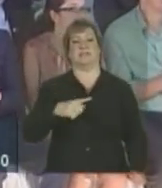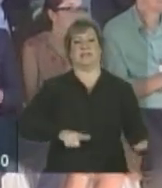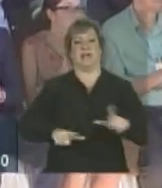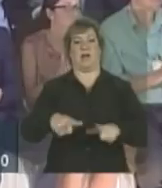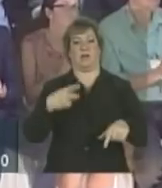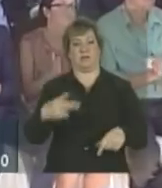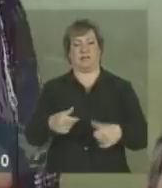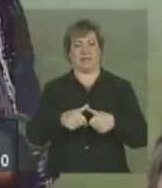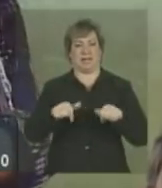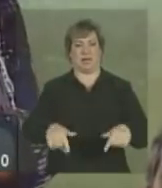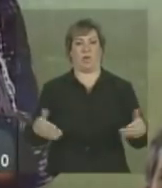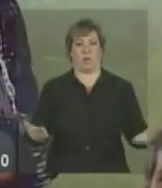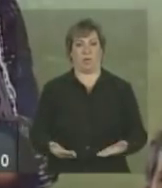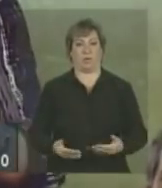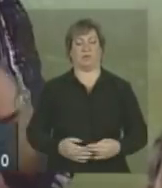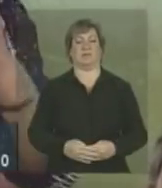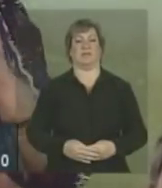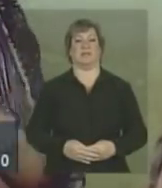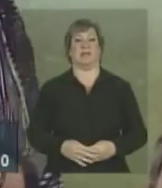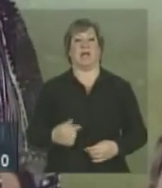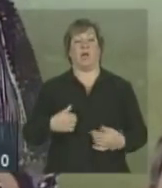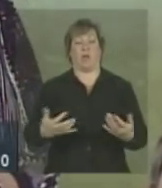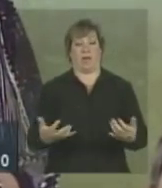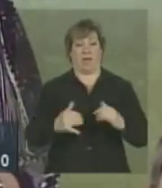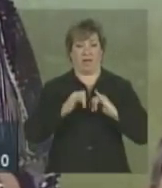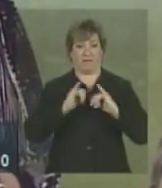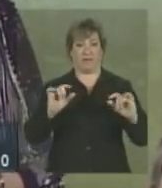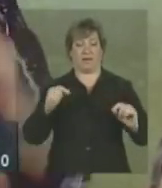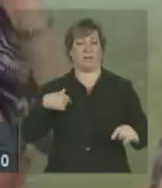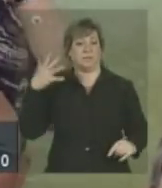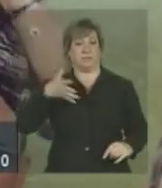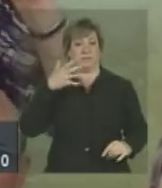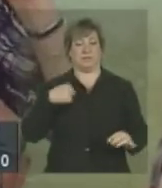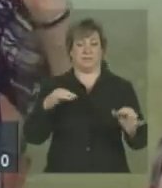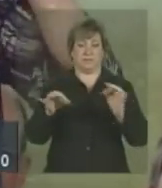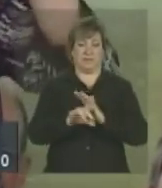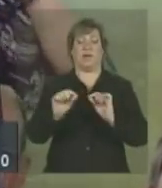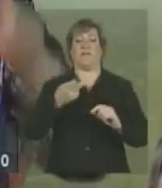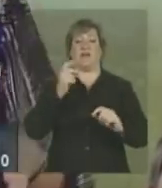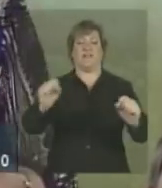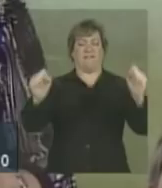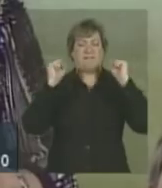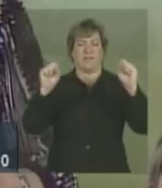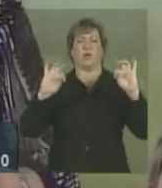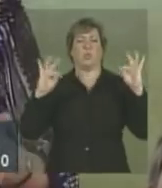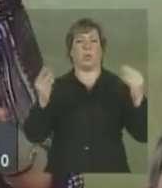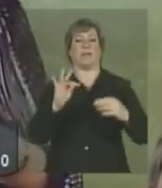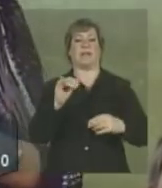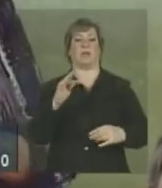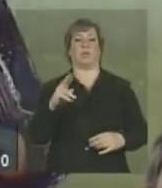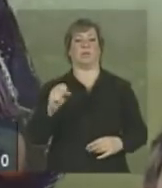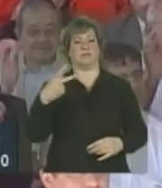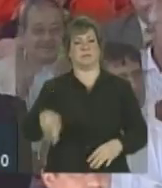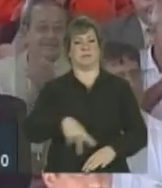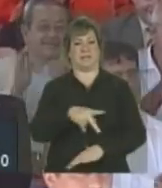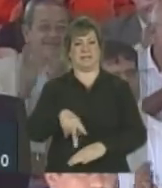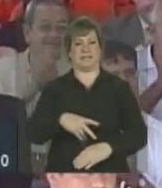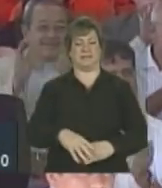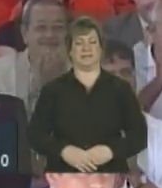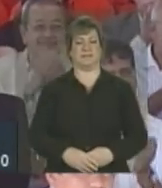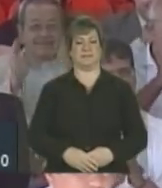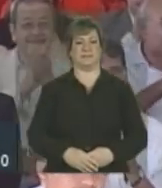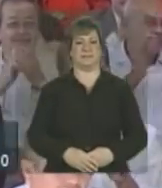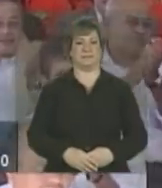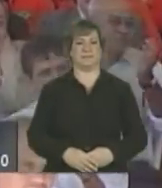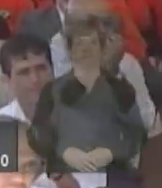dizer que hoje eu encerro a minha fala dizendo: viva os tatus desse país.